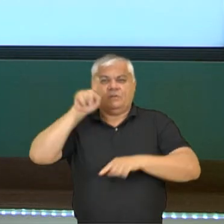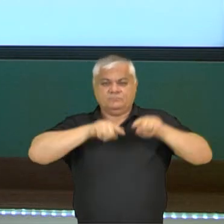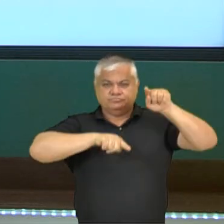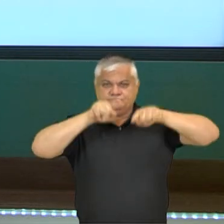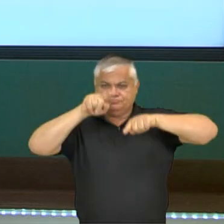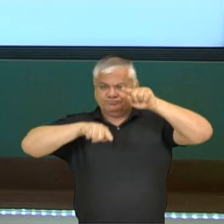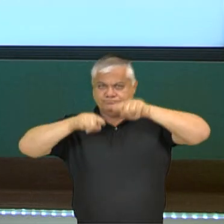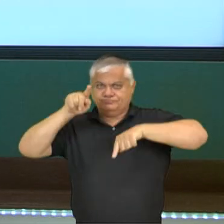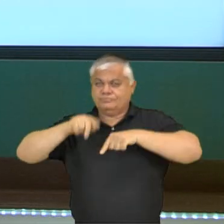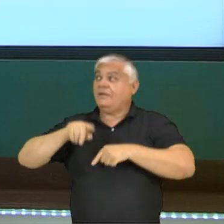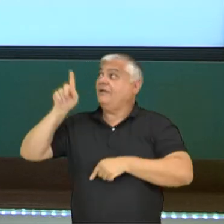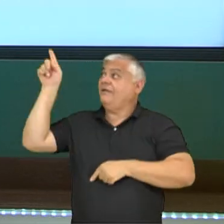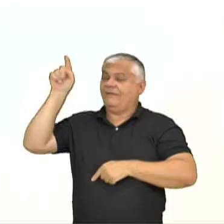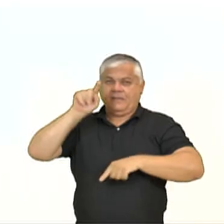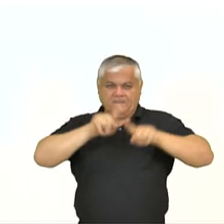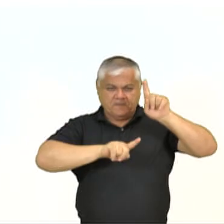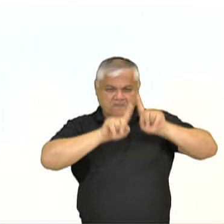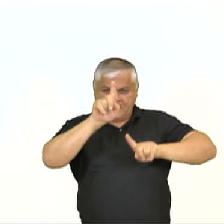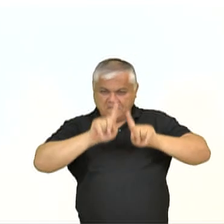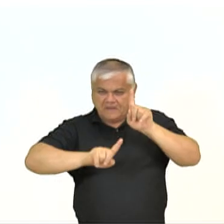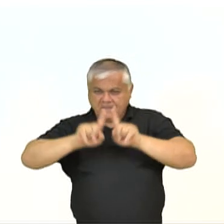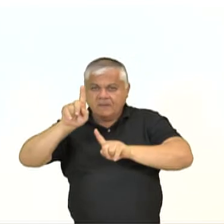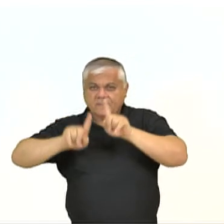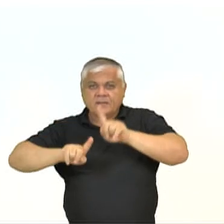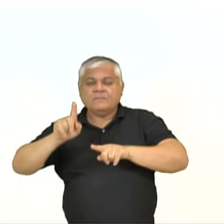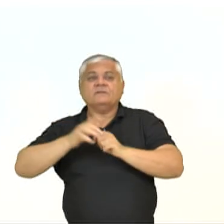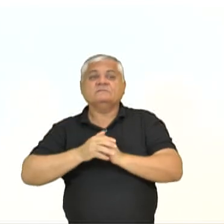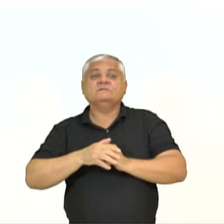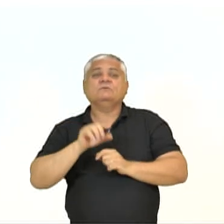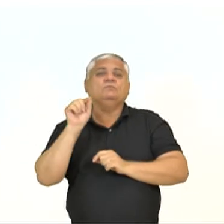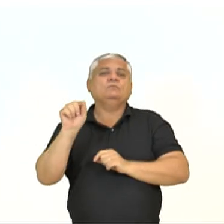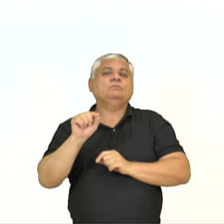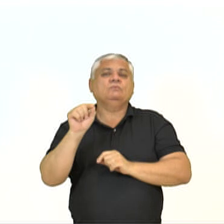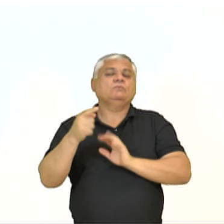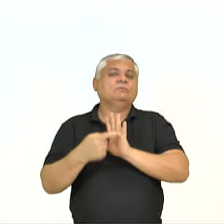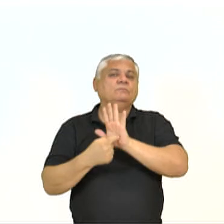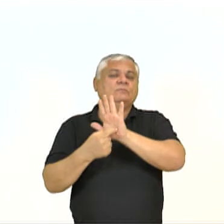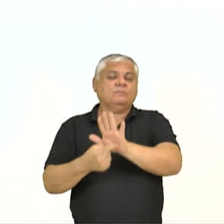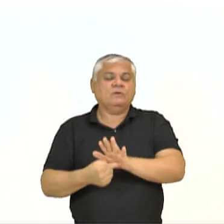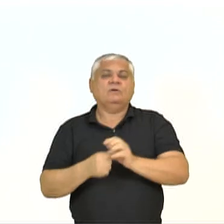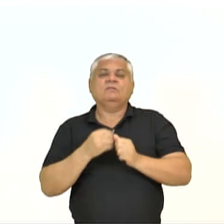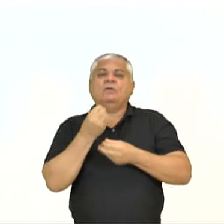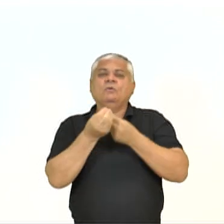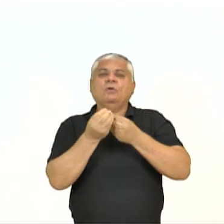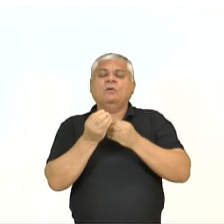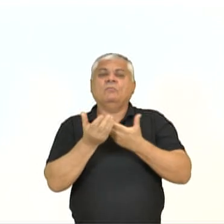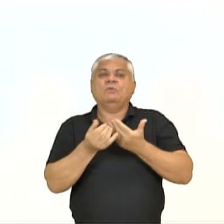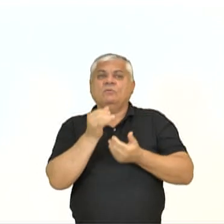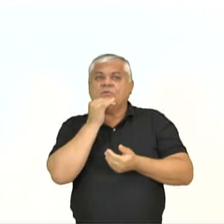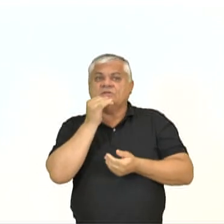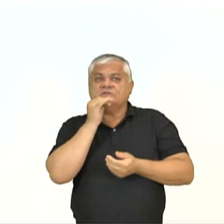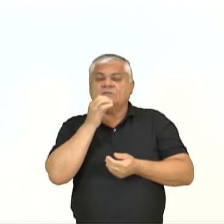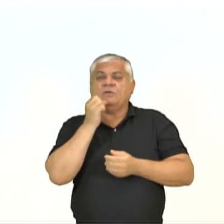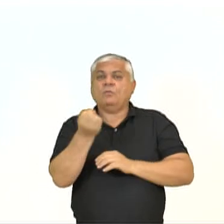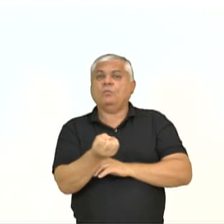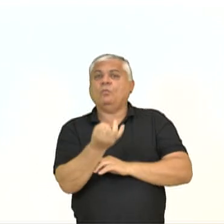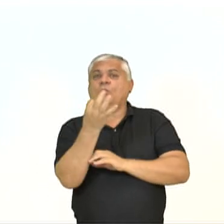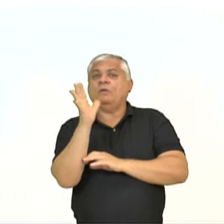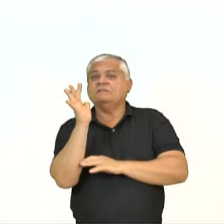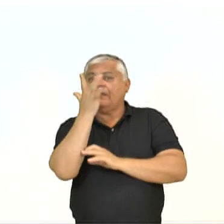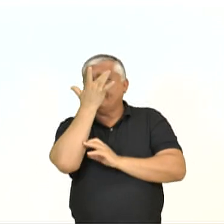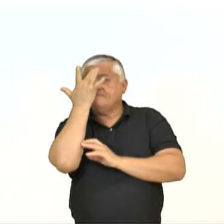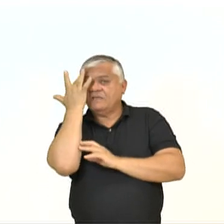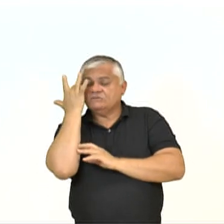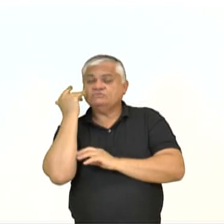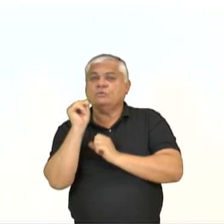bem atenção nesse gráfico. O gráfico ao lado mostra a evolução do número de pessoas